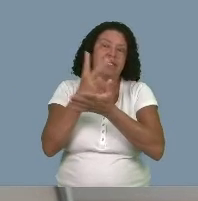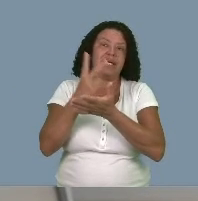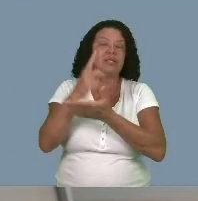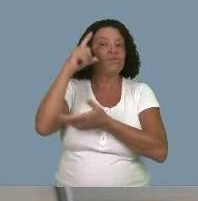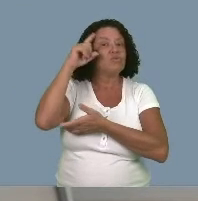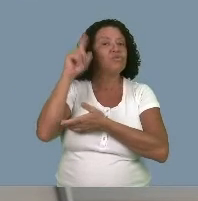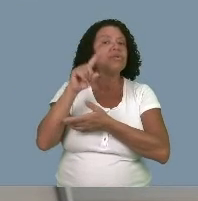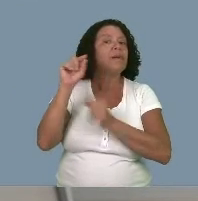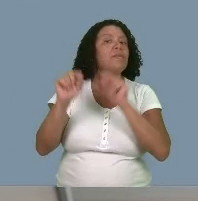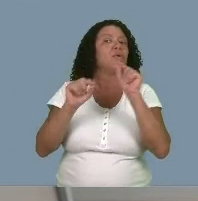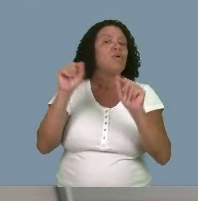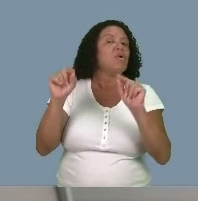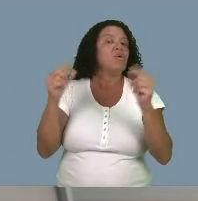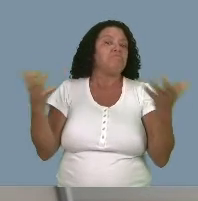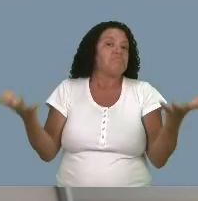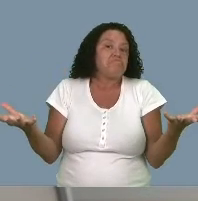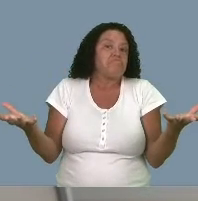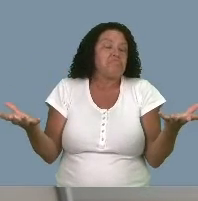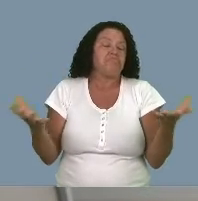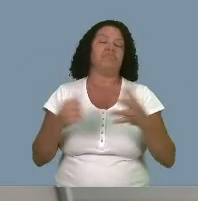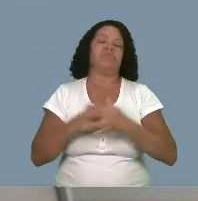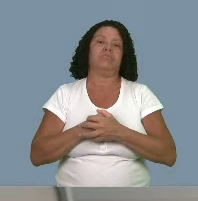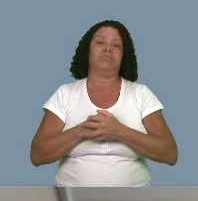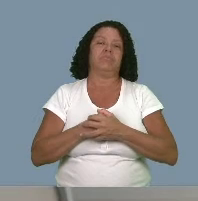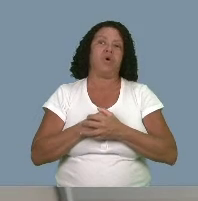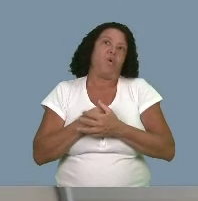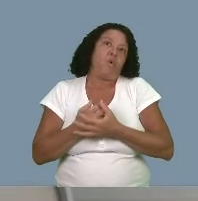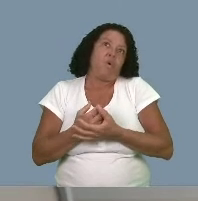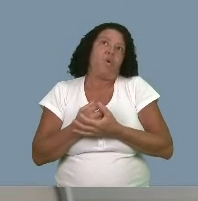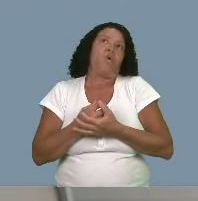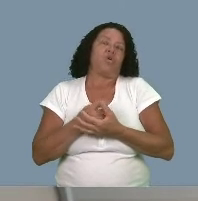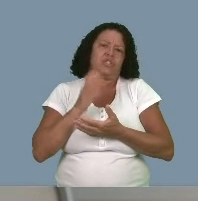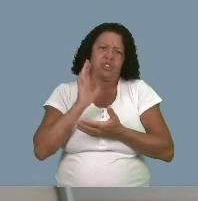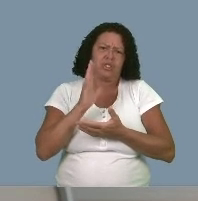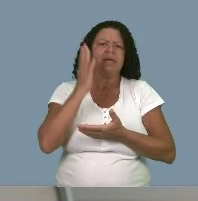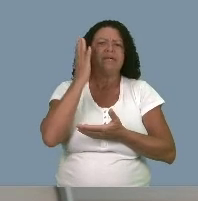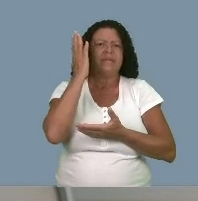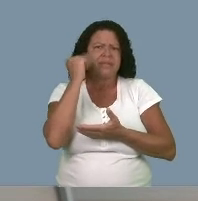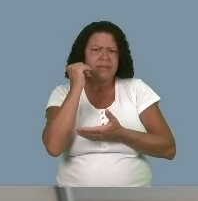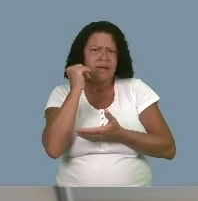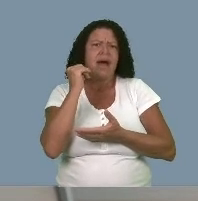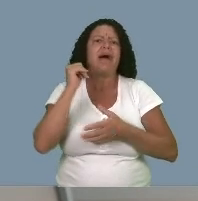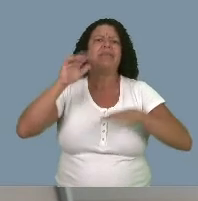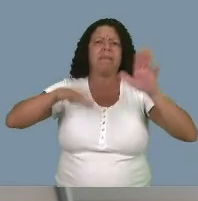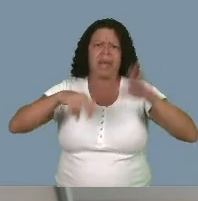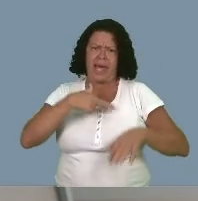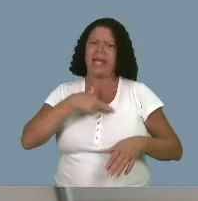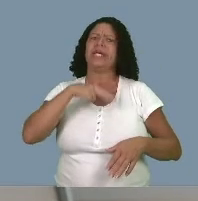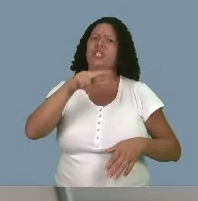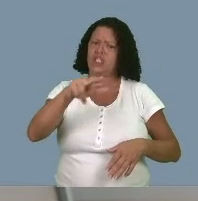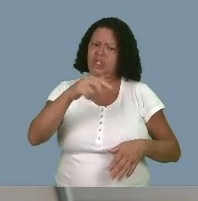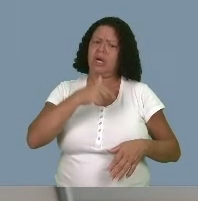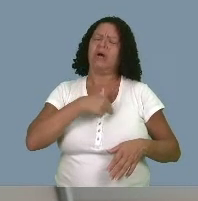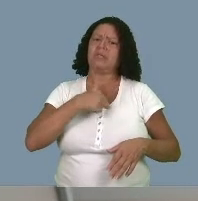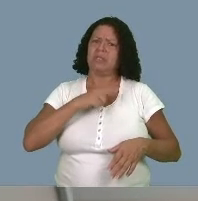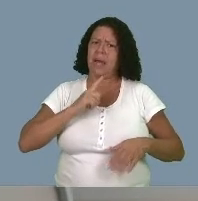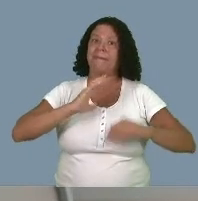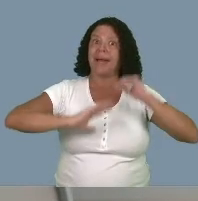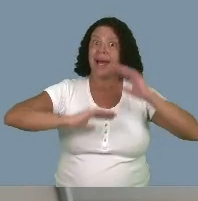o que é essa coisa, né? Outros já convictos em função de uma religião, em função de uma